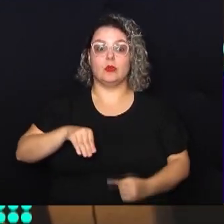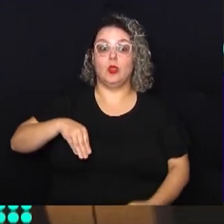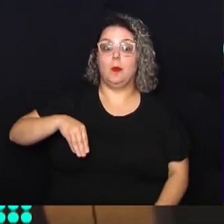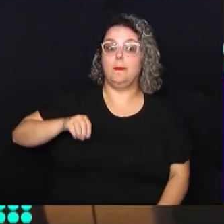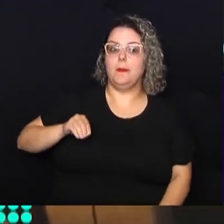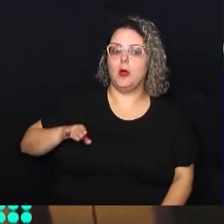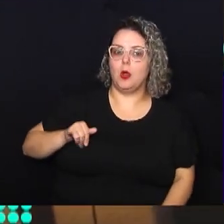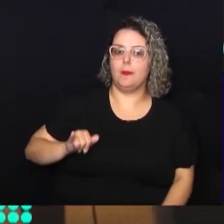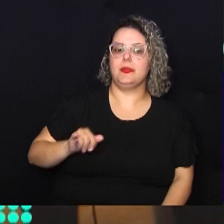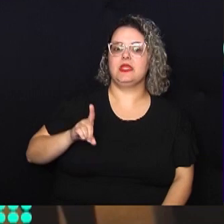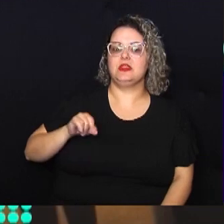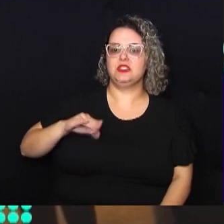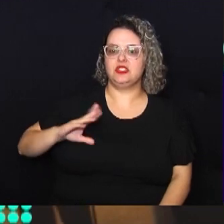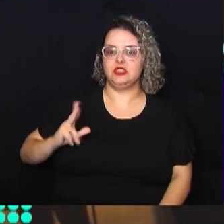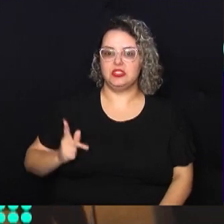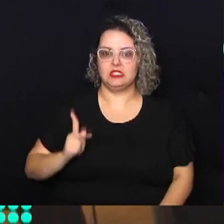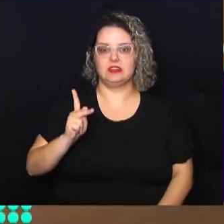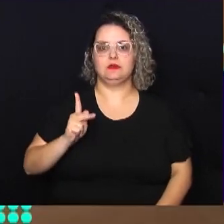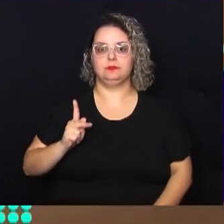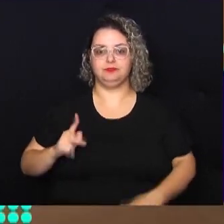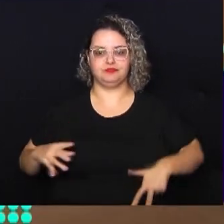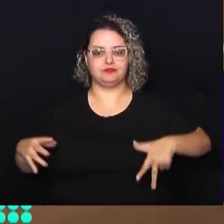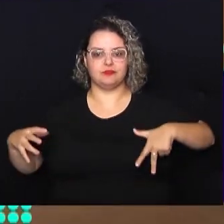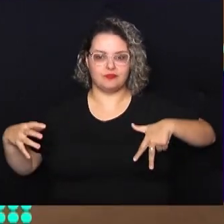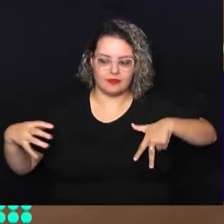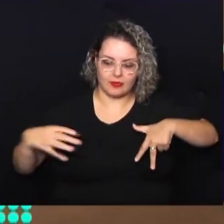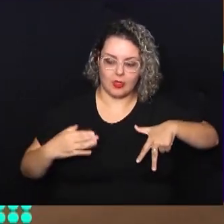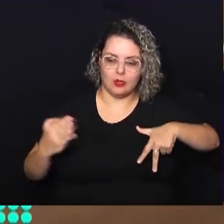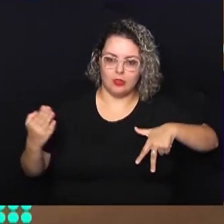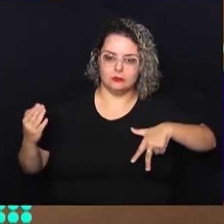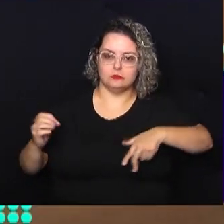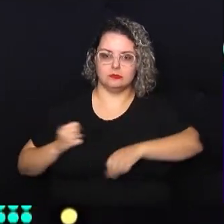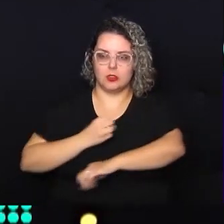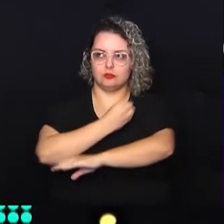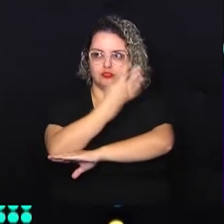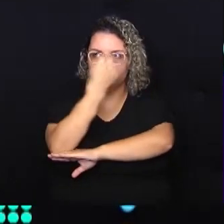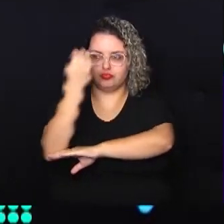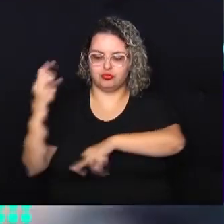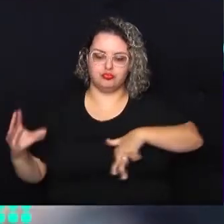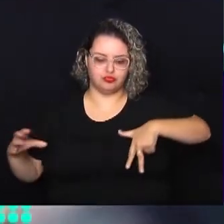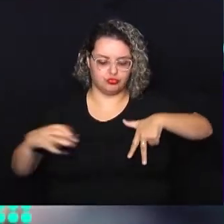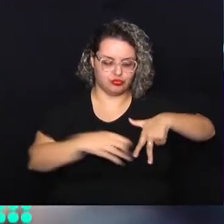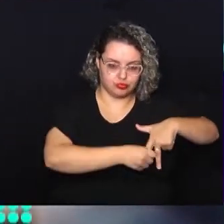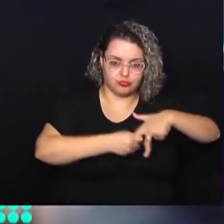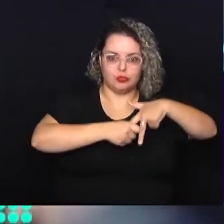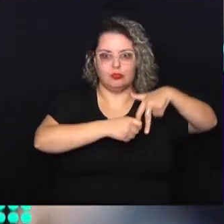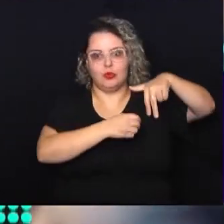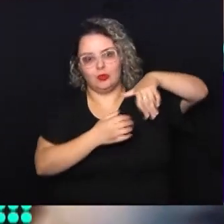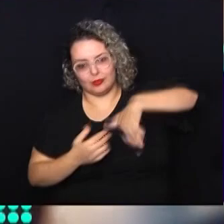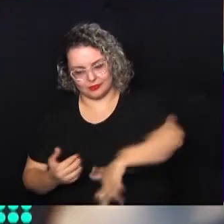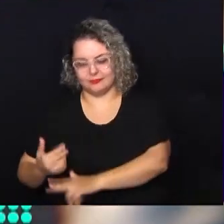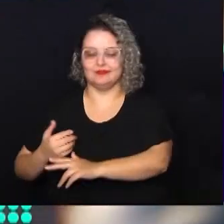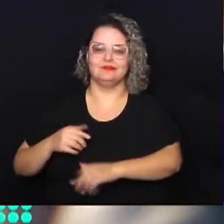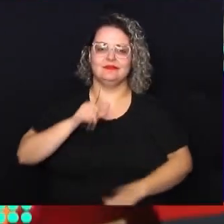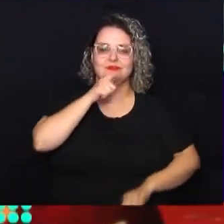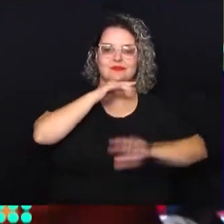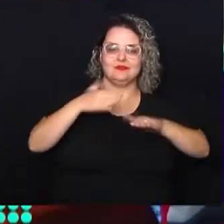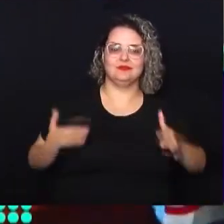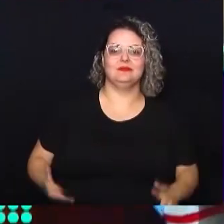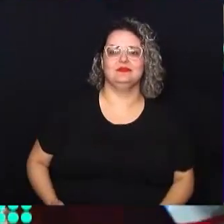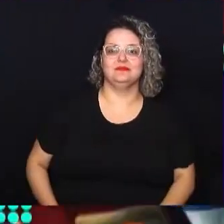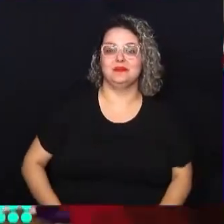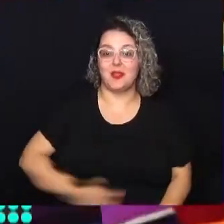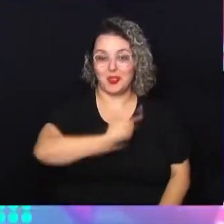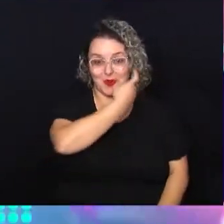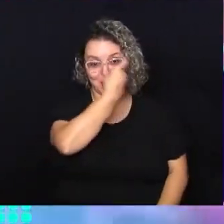a baleia que arrancou sua perna e o arrastou para as profundezas do mar. Patati Patatá Circo Show